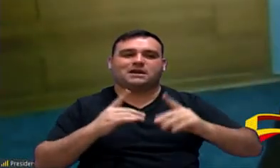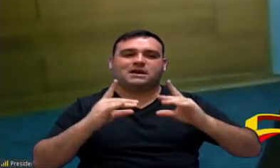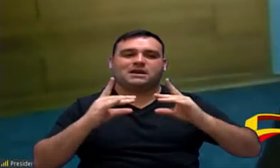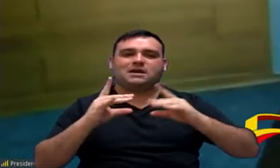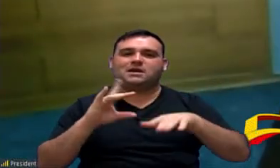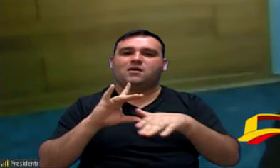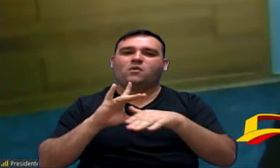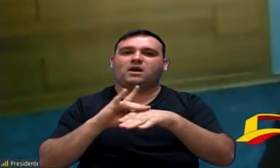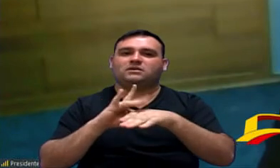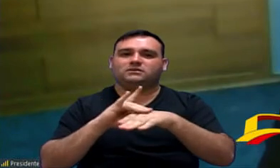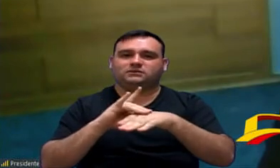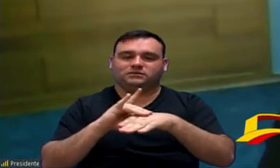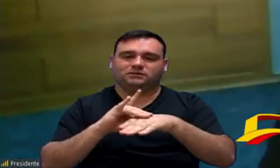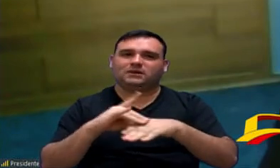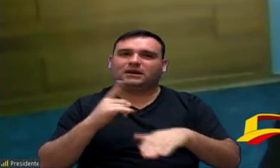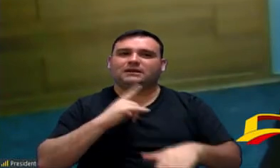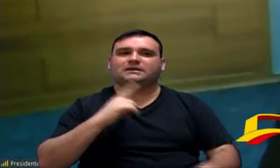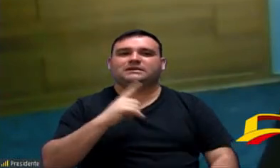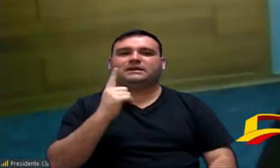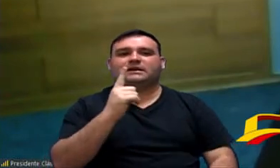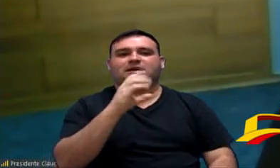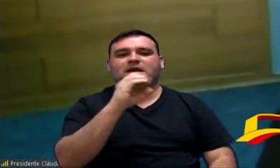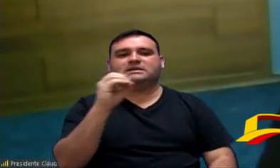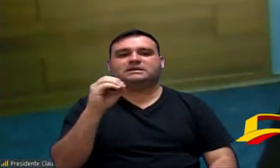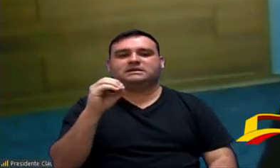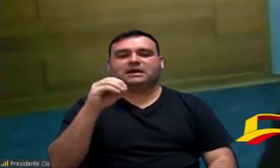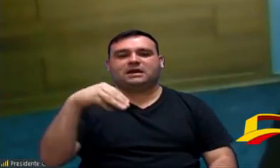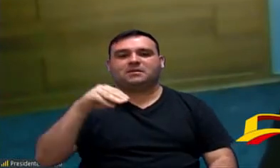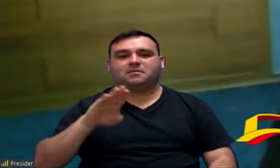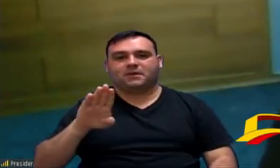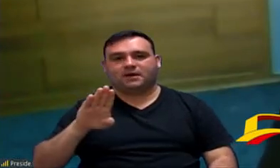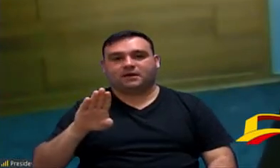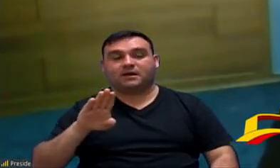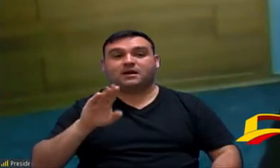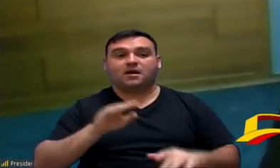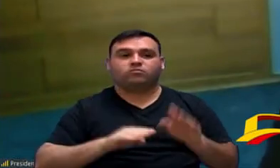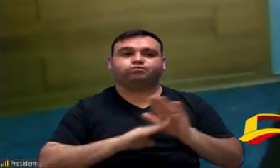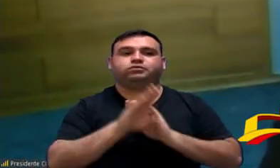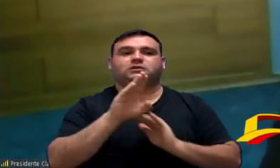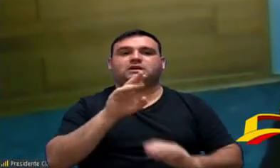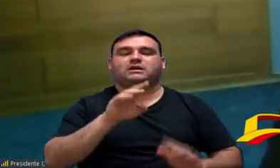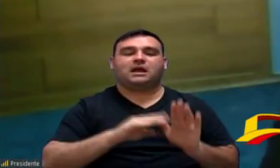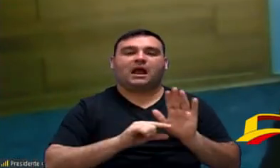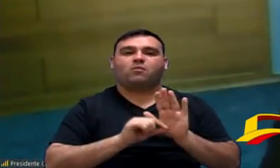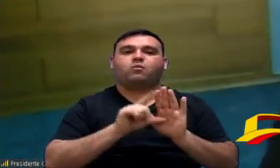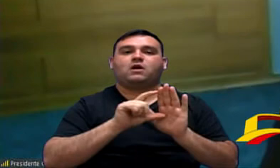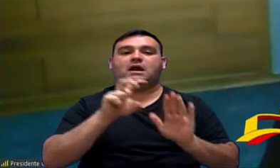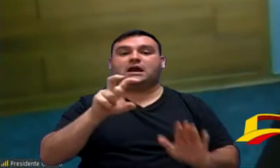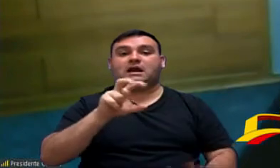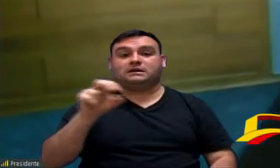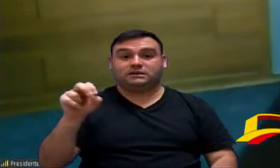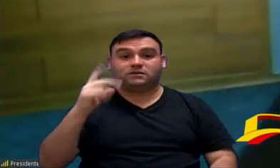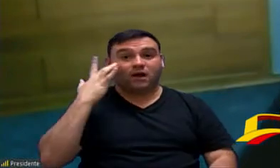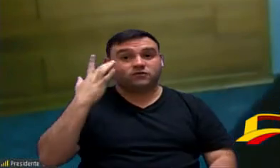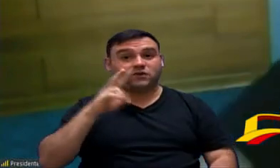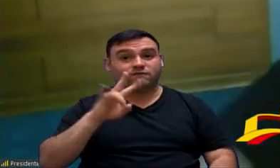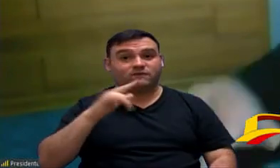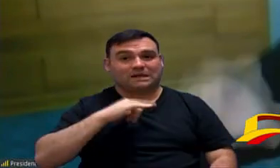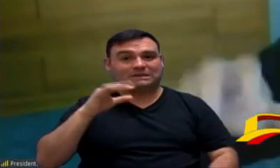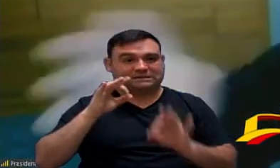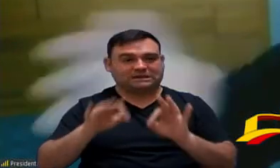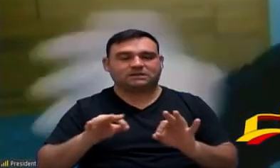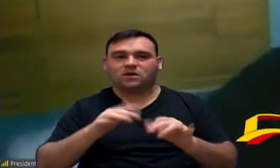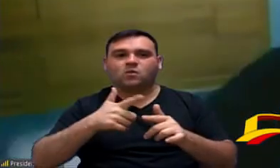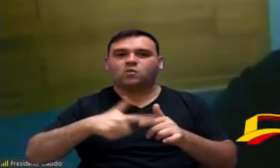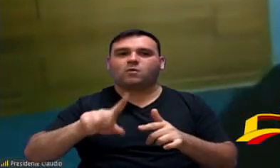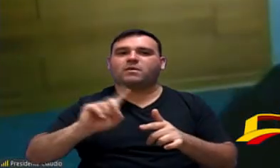tínhamos 100 mega, nós aumentamos para 500. Então, agora eu acredito que a hora que instalar certinho não vai